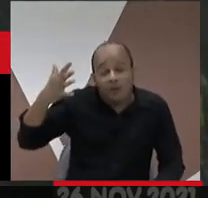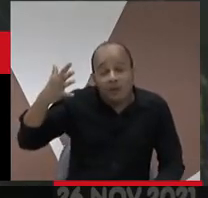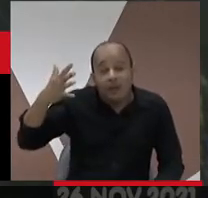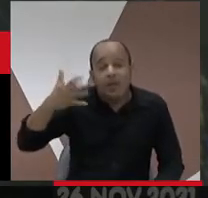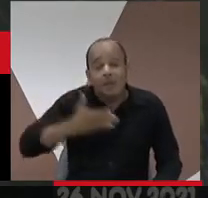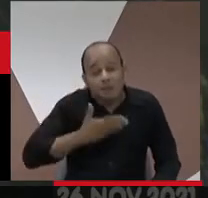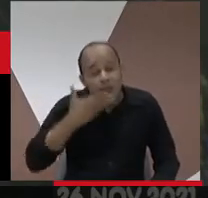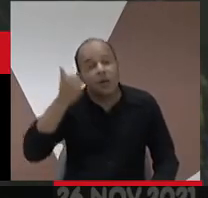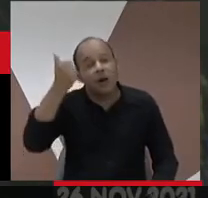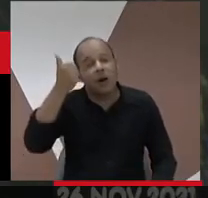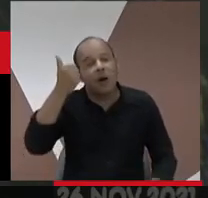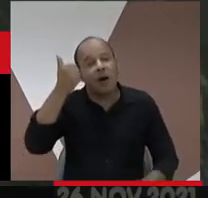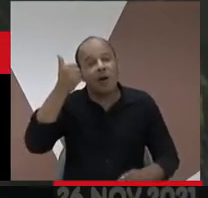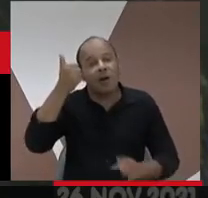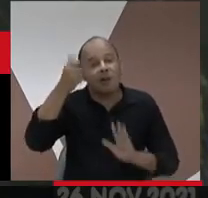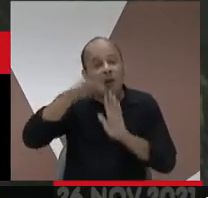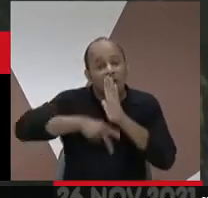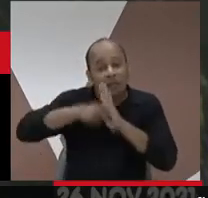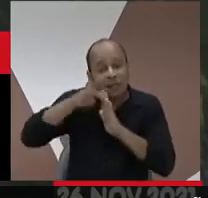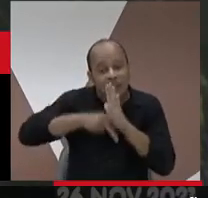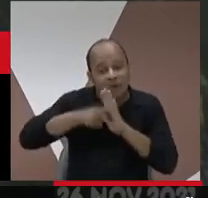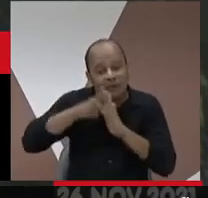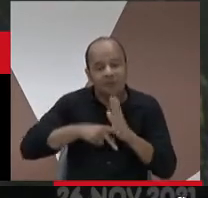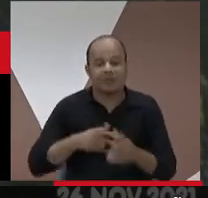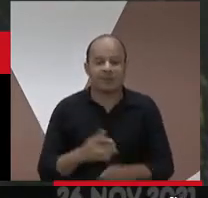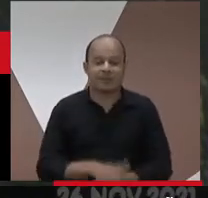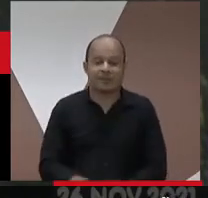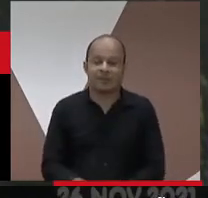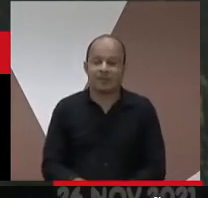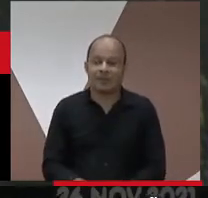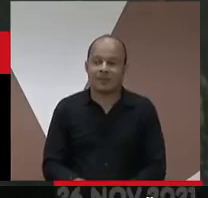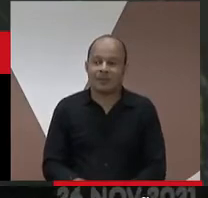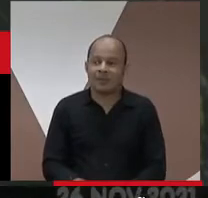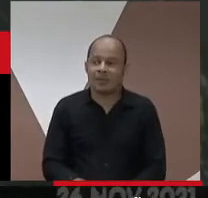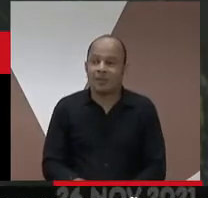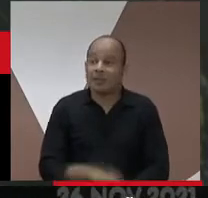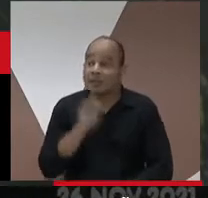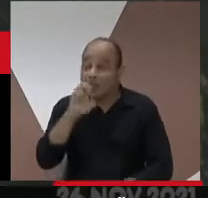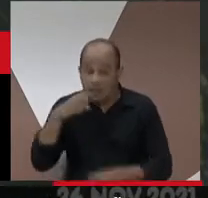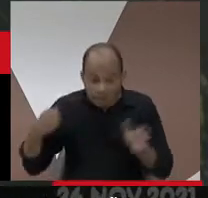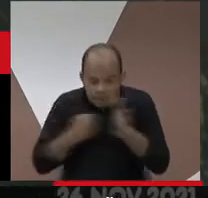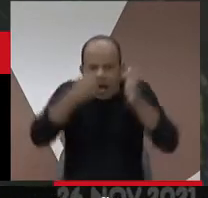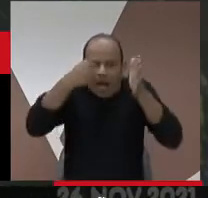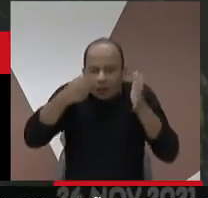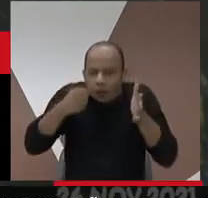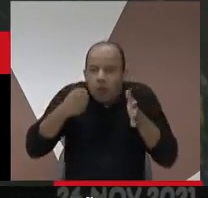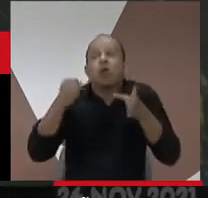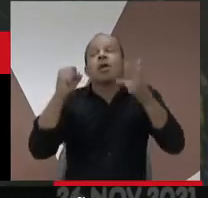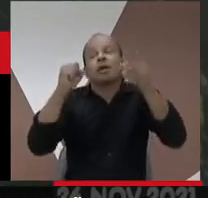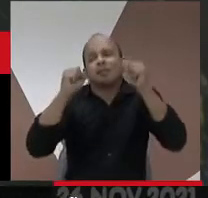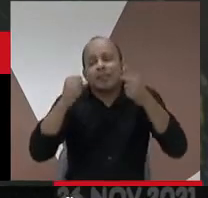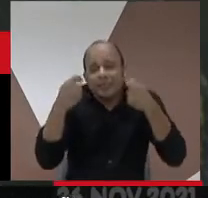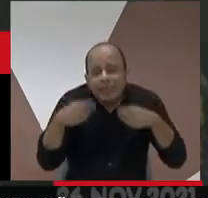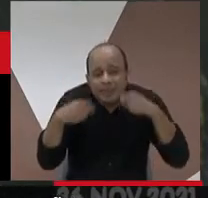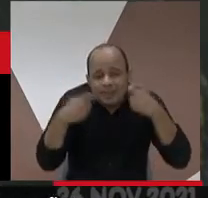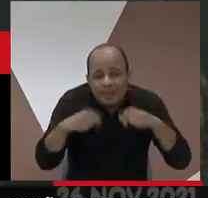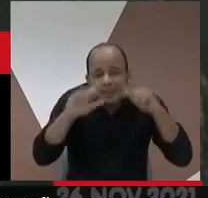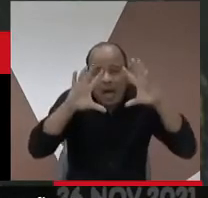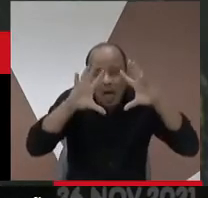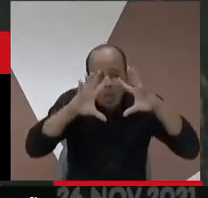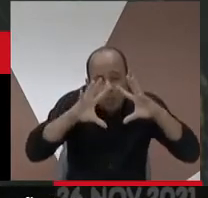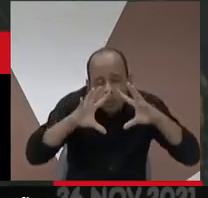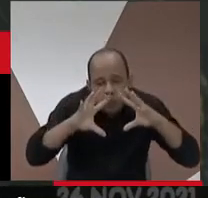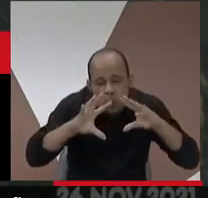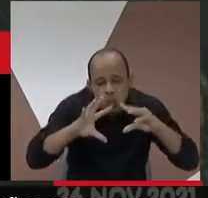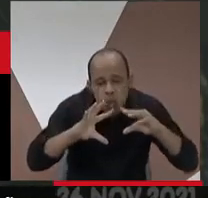projeto e que os impactos que vierem desse projeto sejam minimizados de uma forma tão